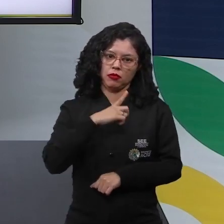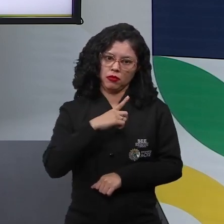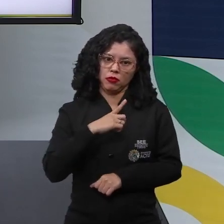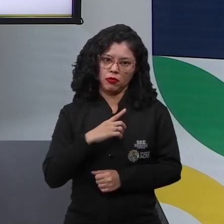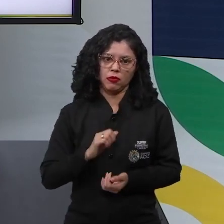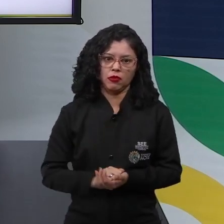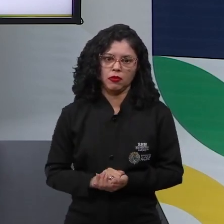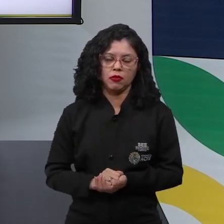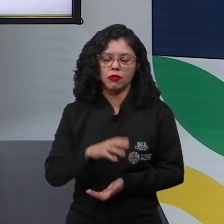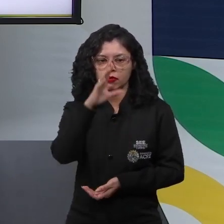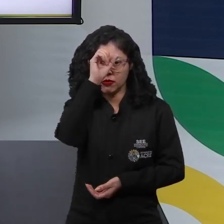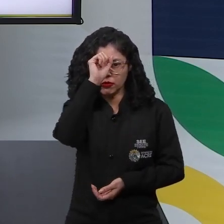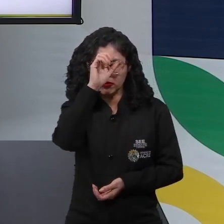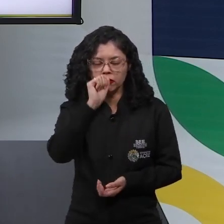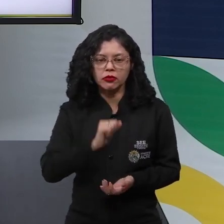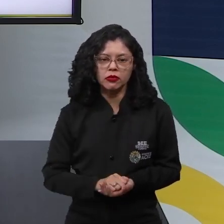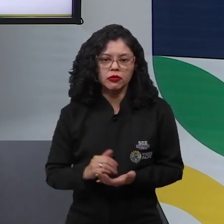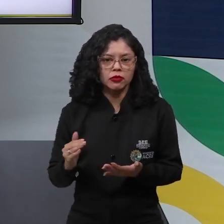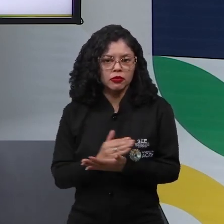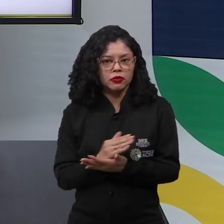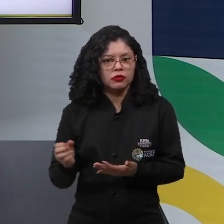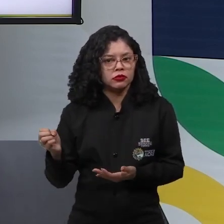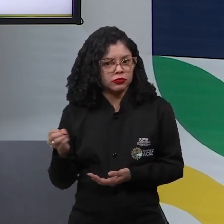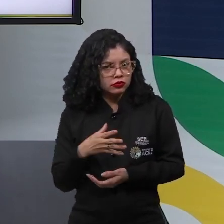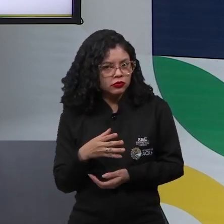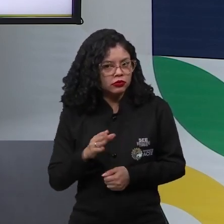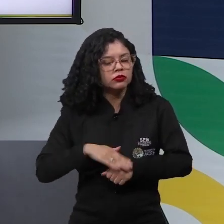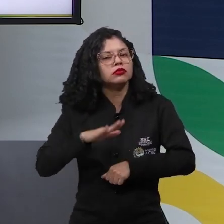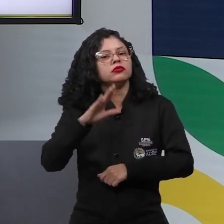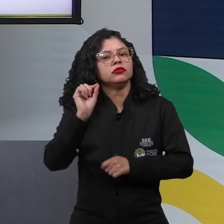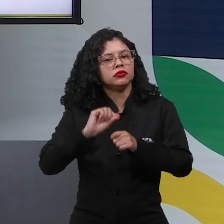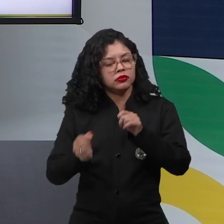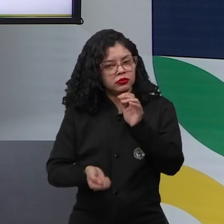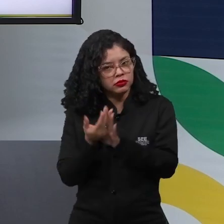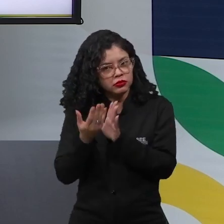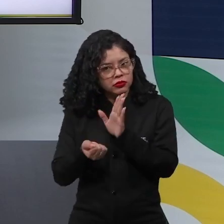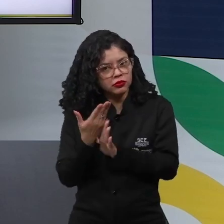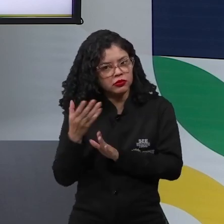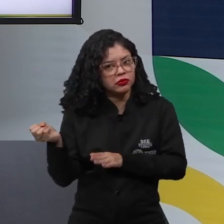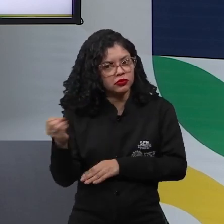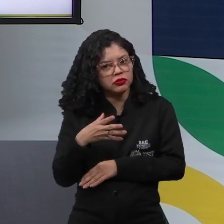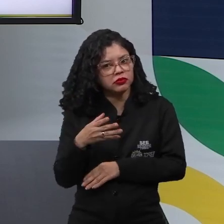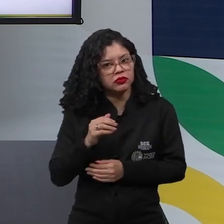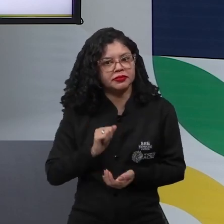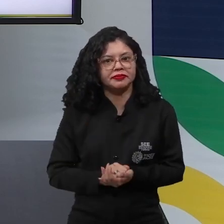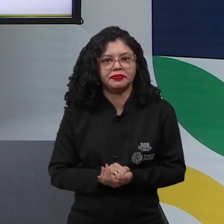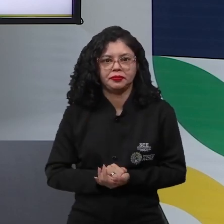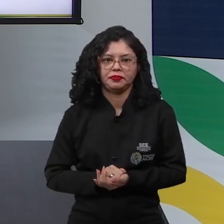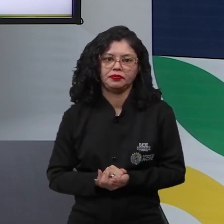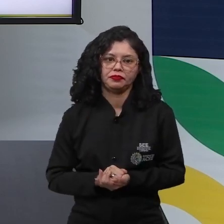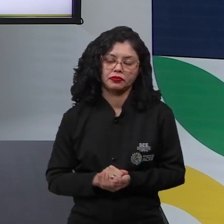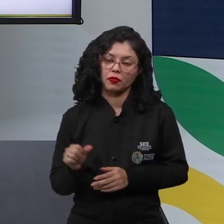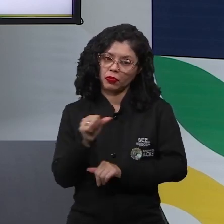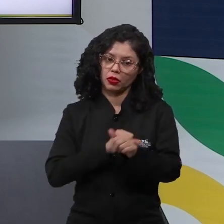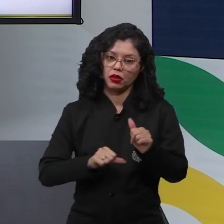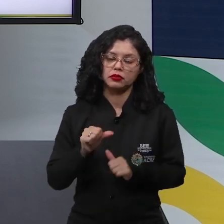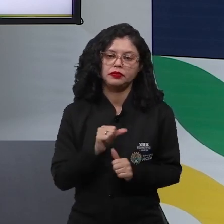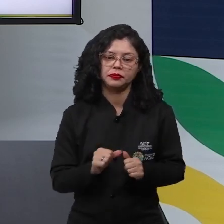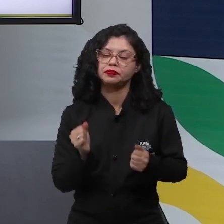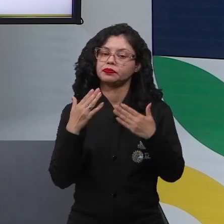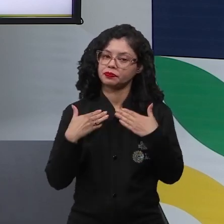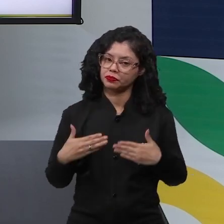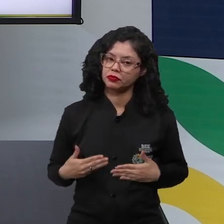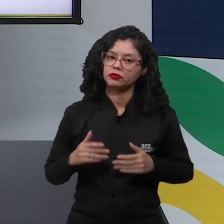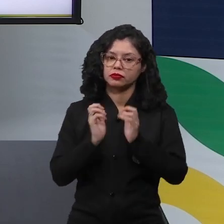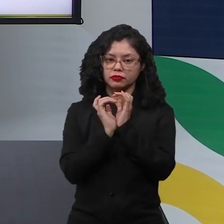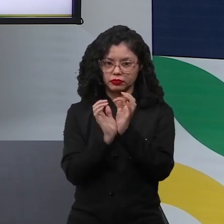você aprende algo novo, mais são formadas sinapses. E isso muda, fisicamente